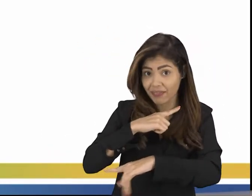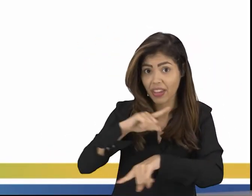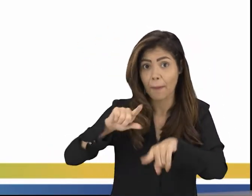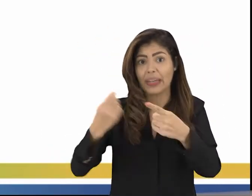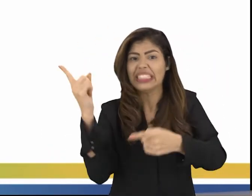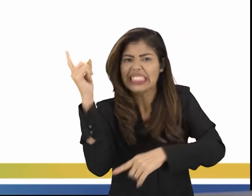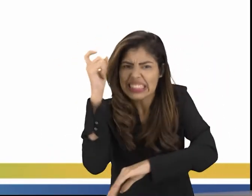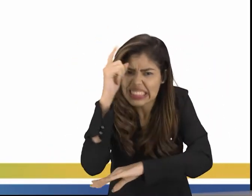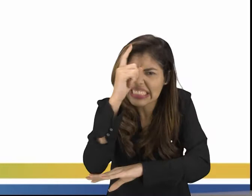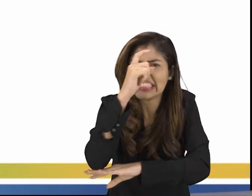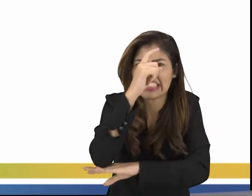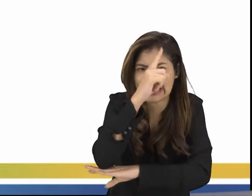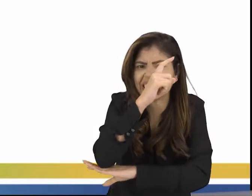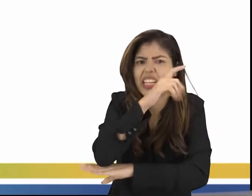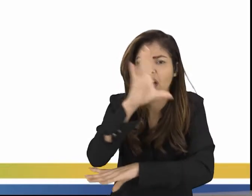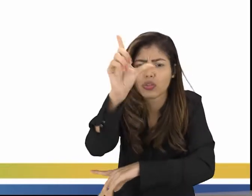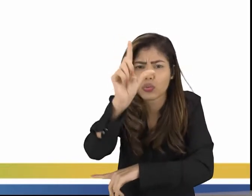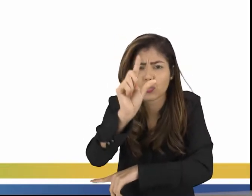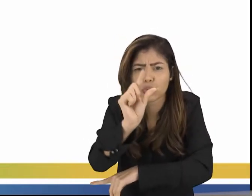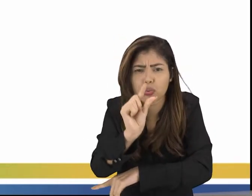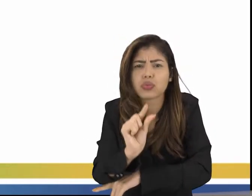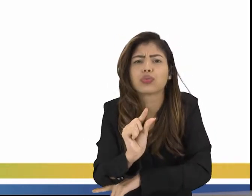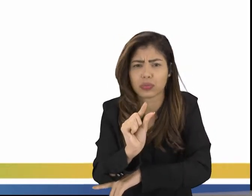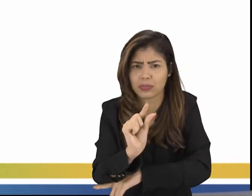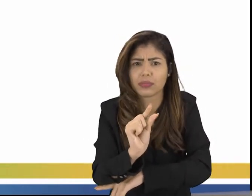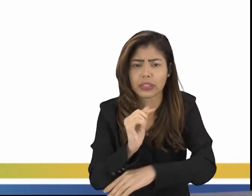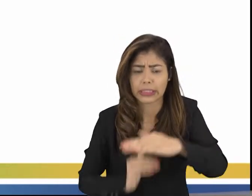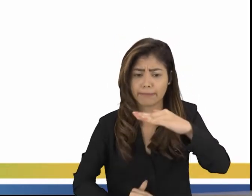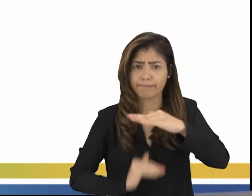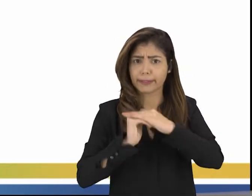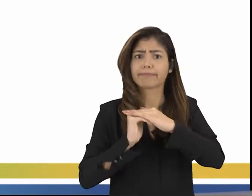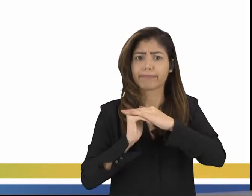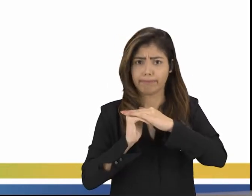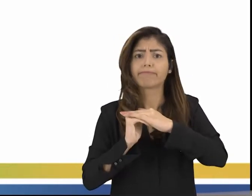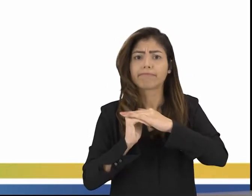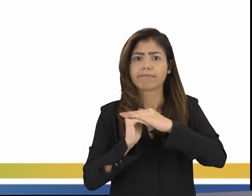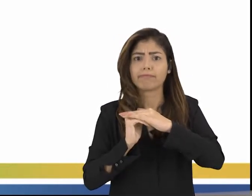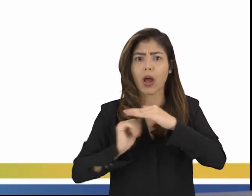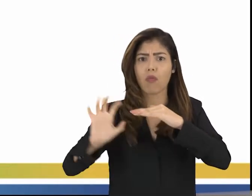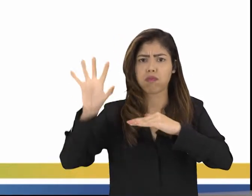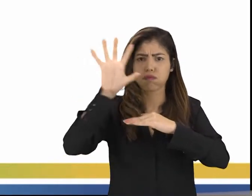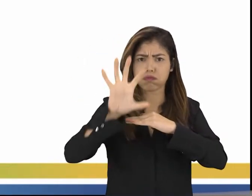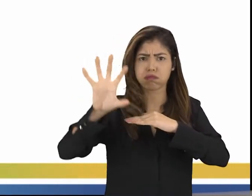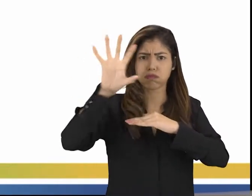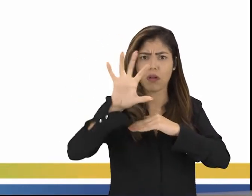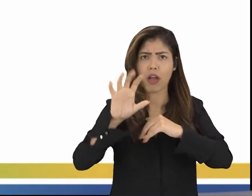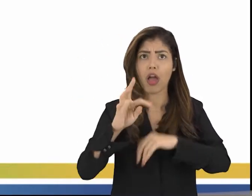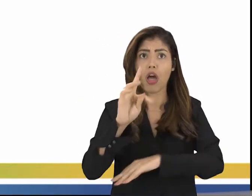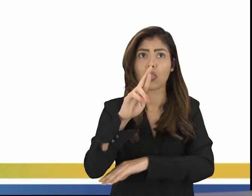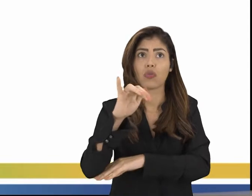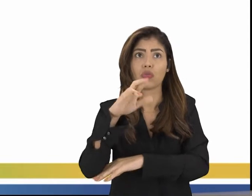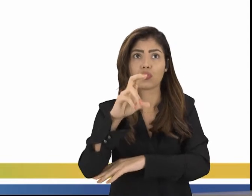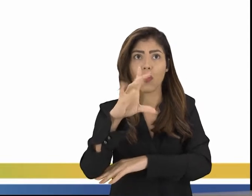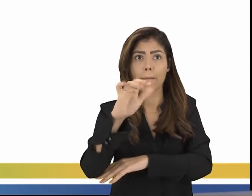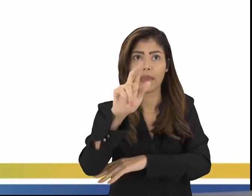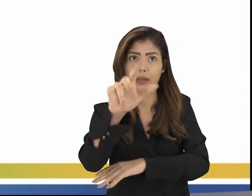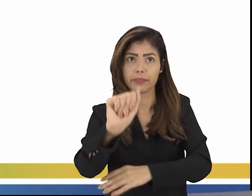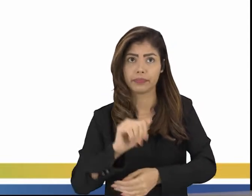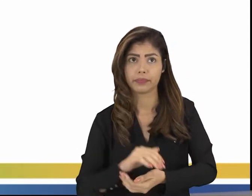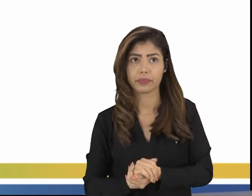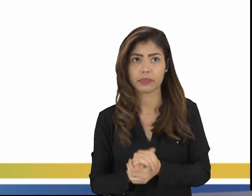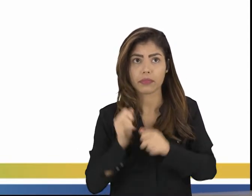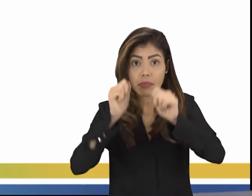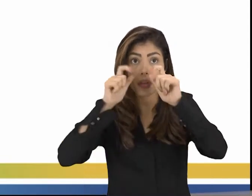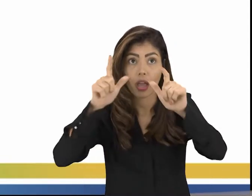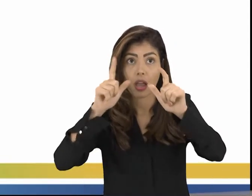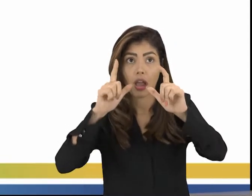essa dificuldade, diminuindo a minha pressão máxima de vapor, que nós chamamos de tonoscopia.